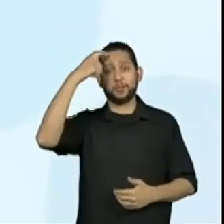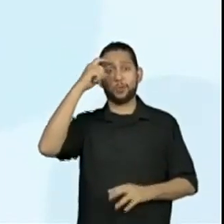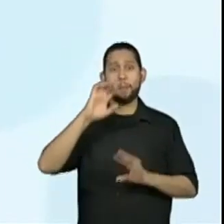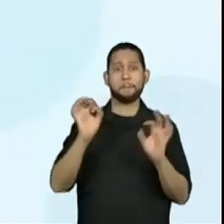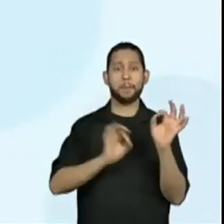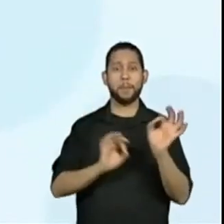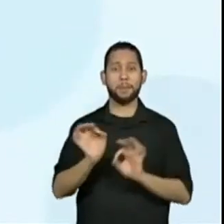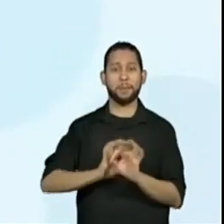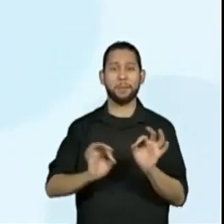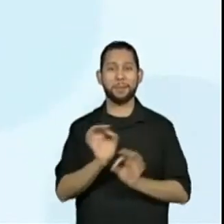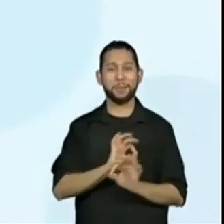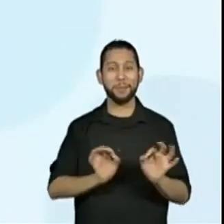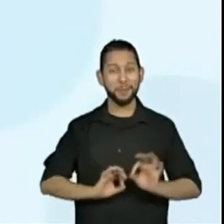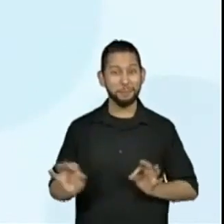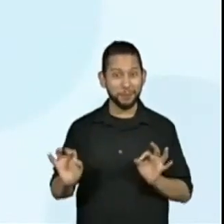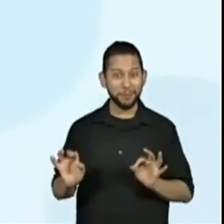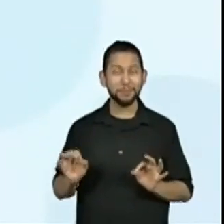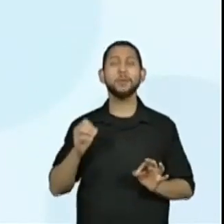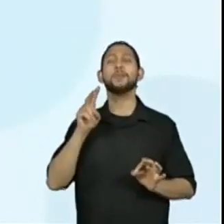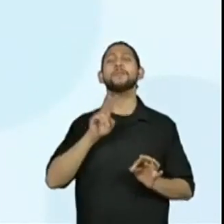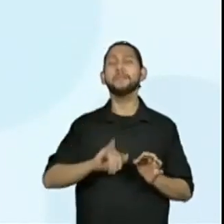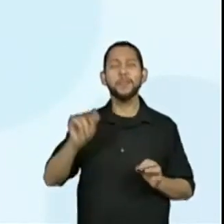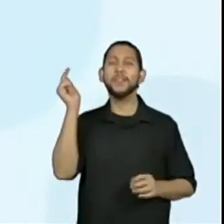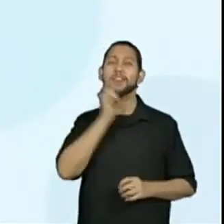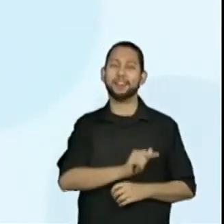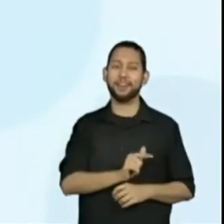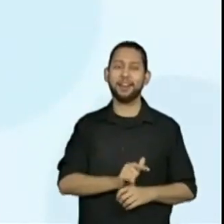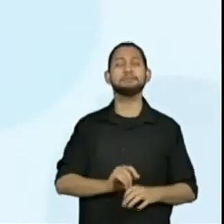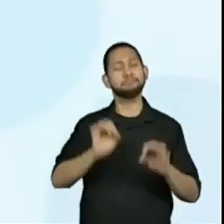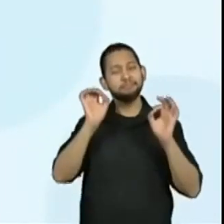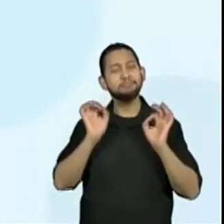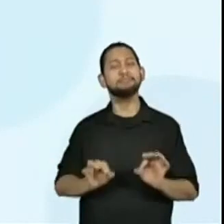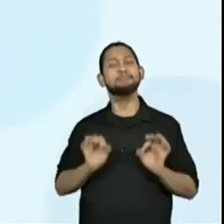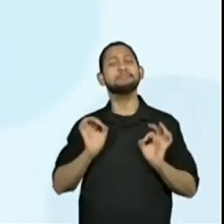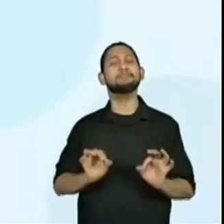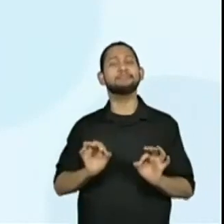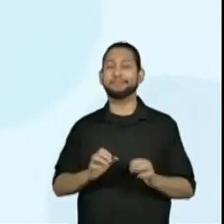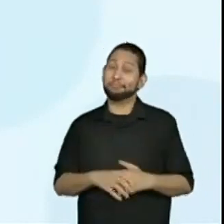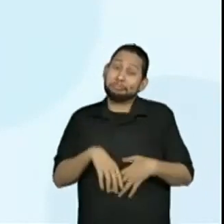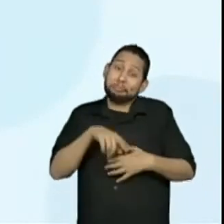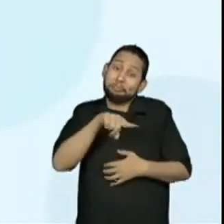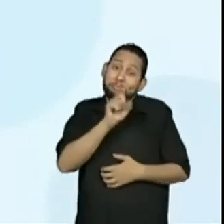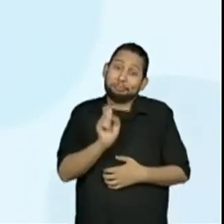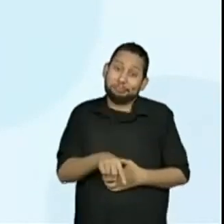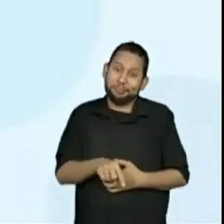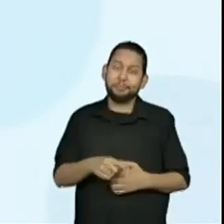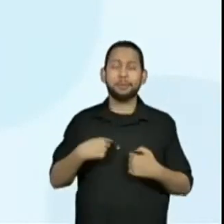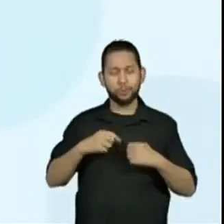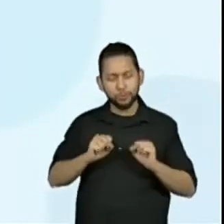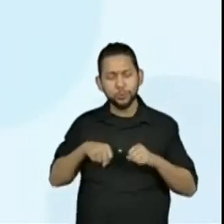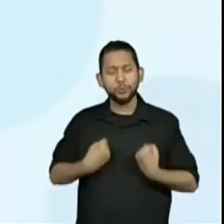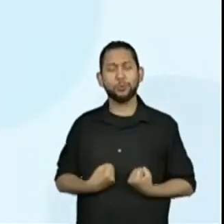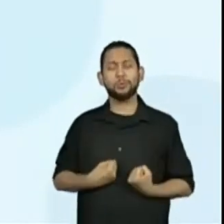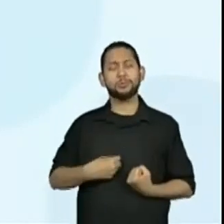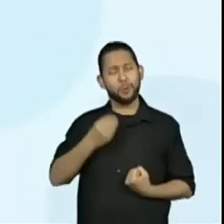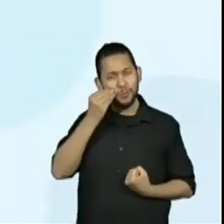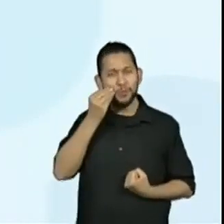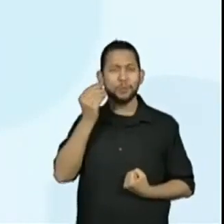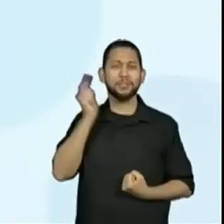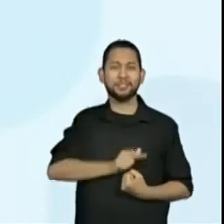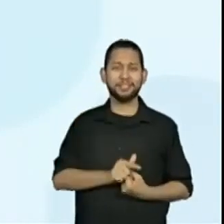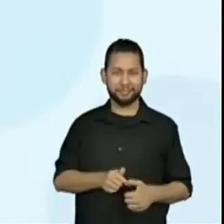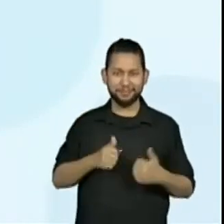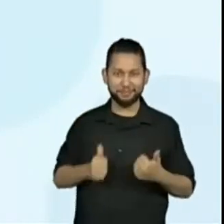mesma bolei este jogo? Ganharei porque bolei? Com certeza não. Mas estou me esforçando,